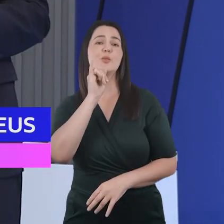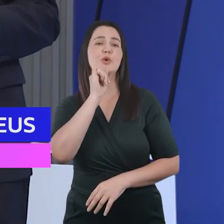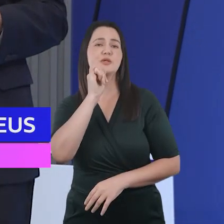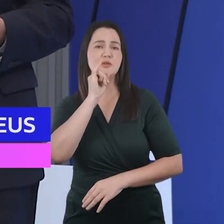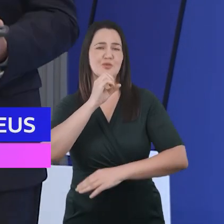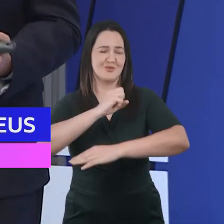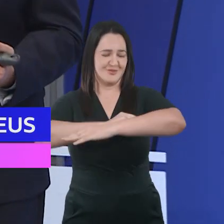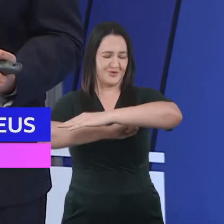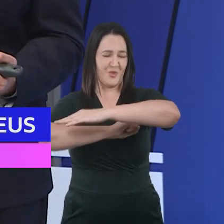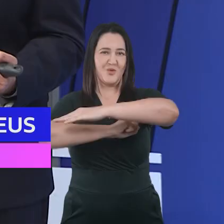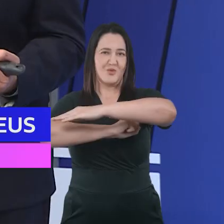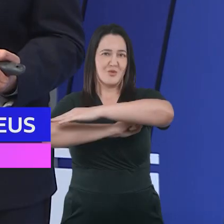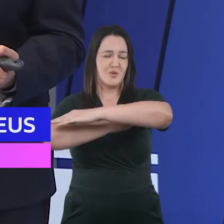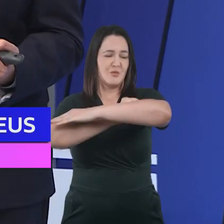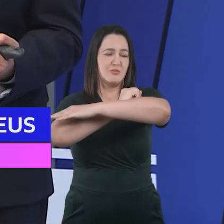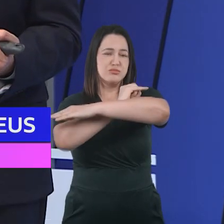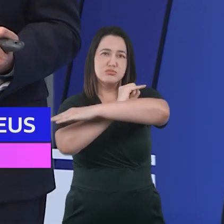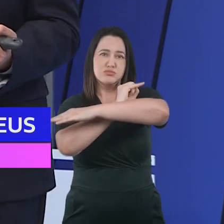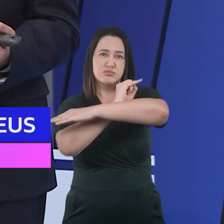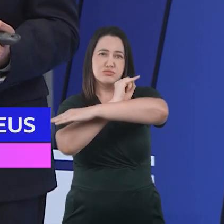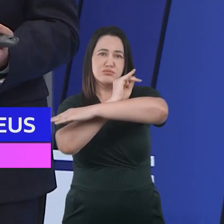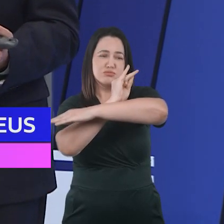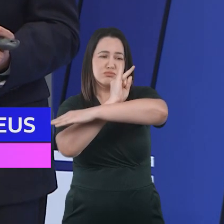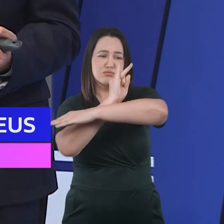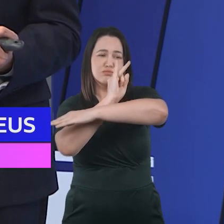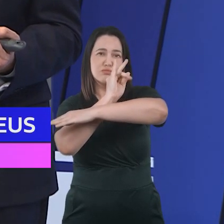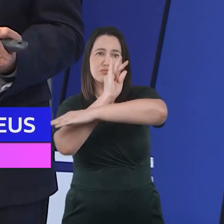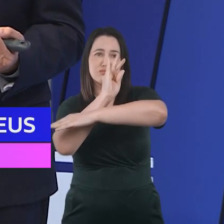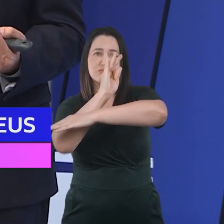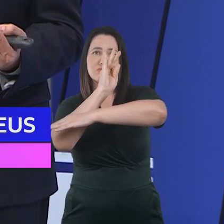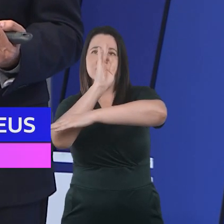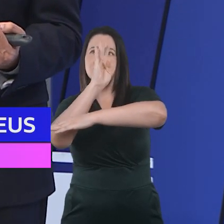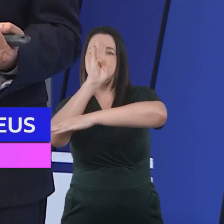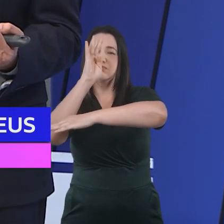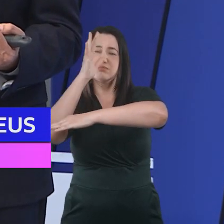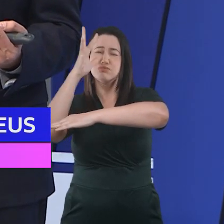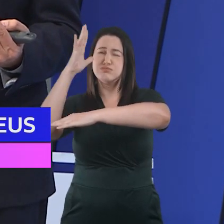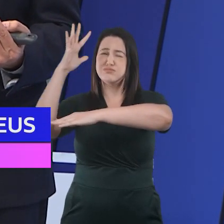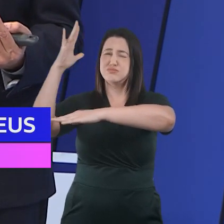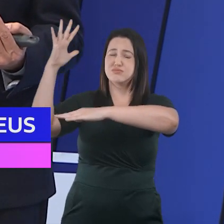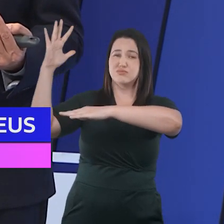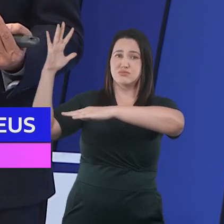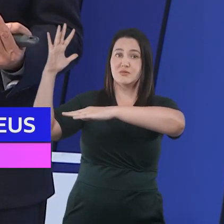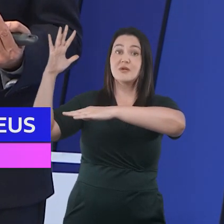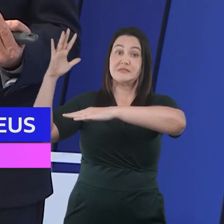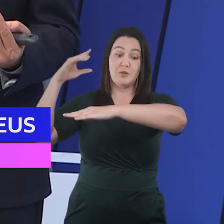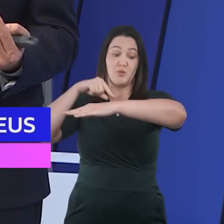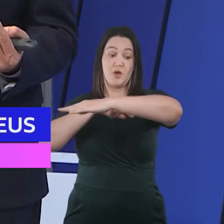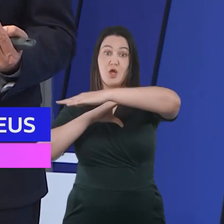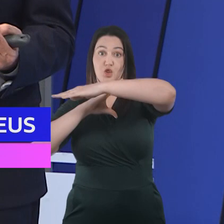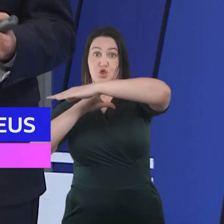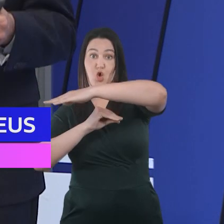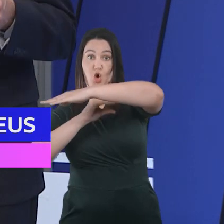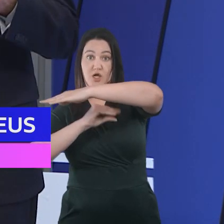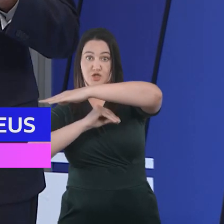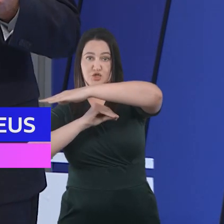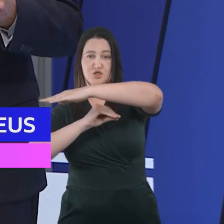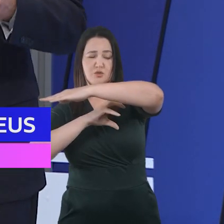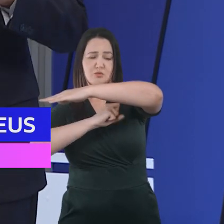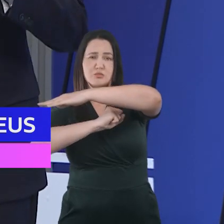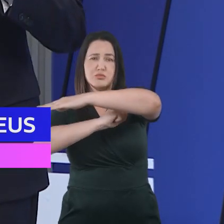como o amanhecer. O sol vai pouco a pouco surgindo e a noite, que estava no seu ponto mais escuro,